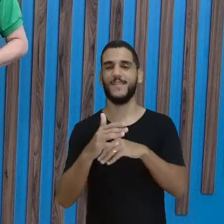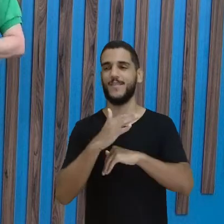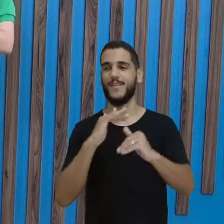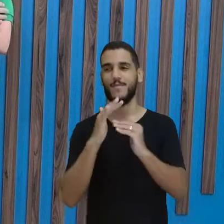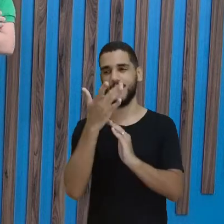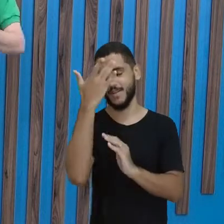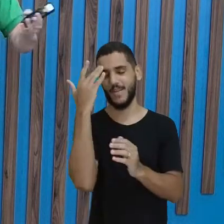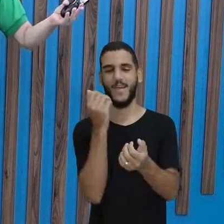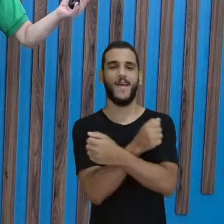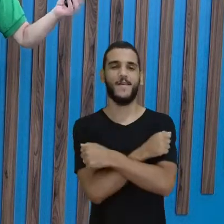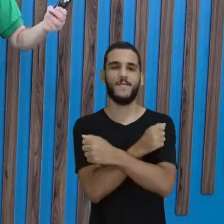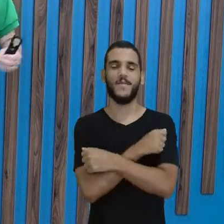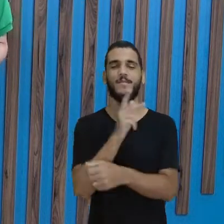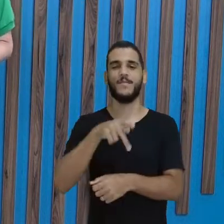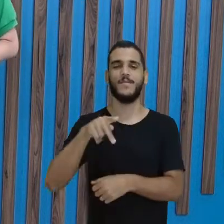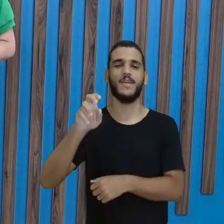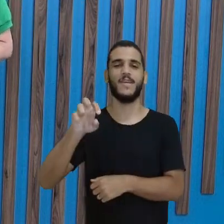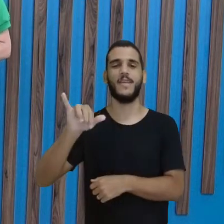por isso que eu não...